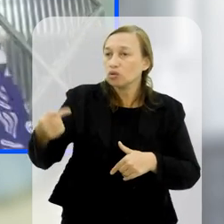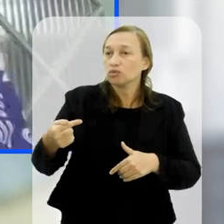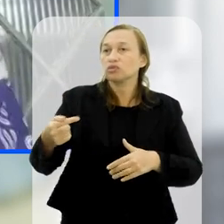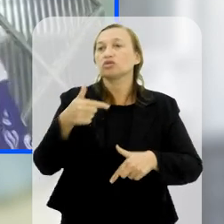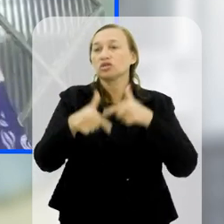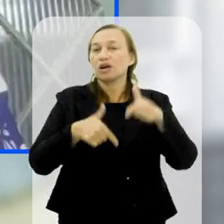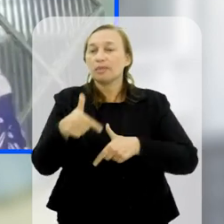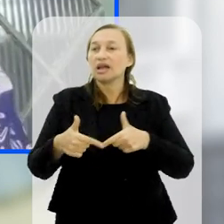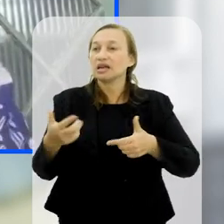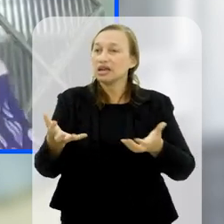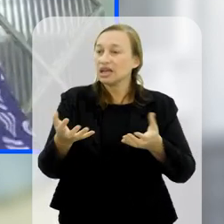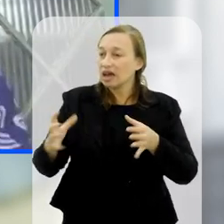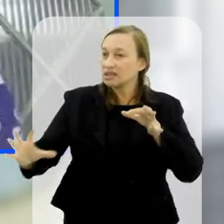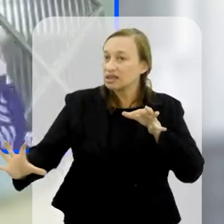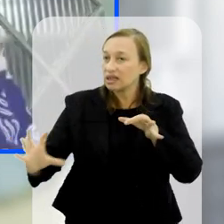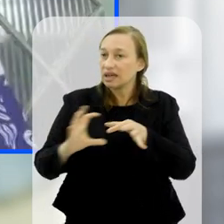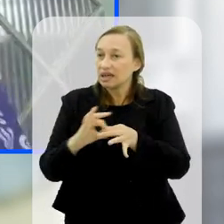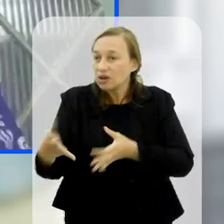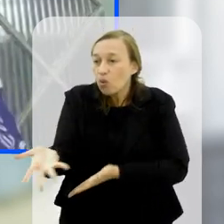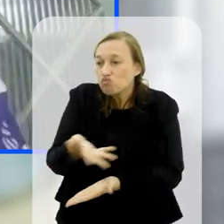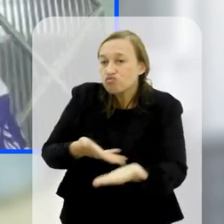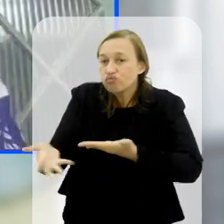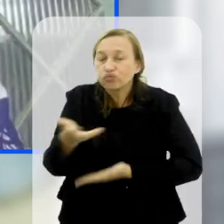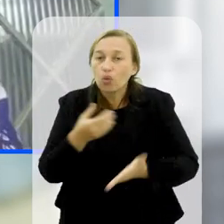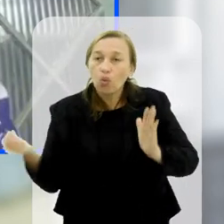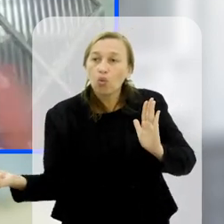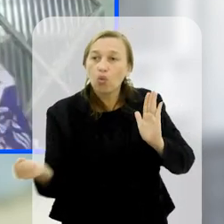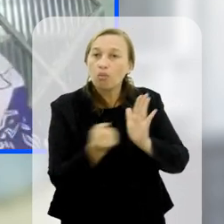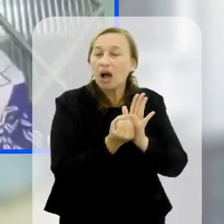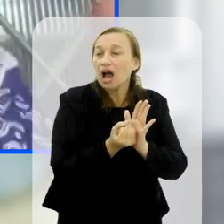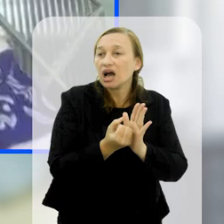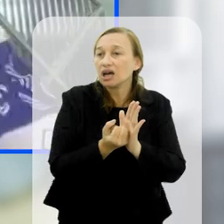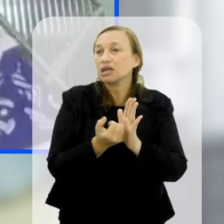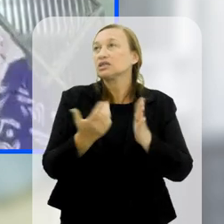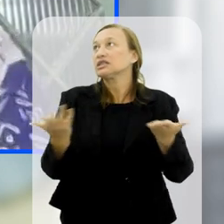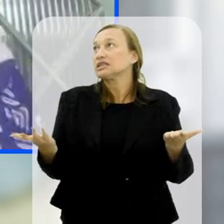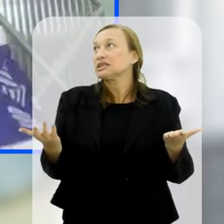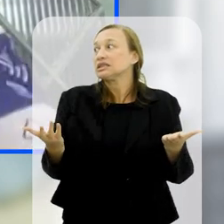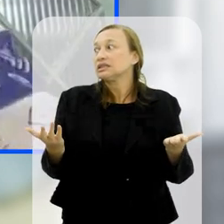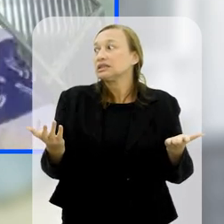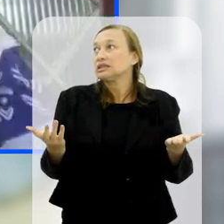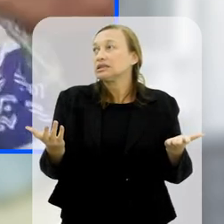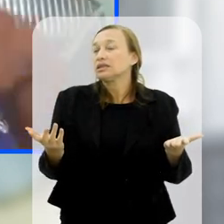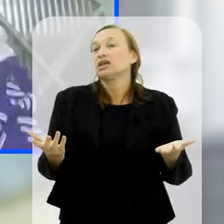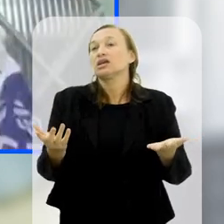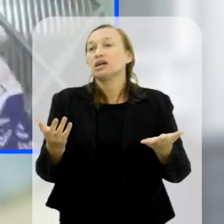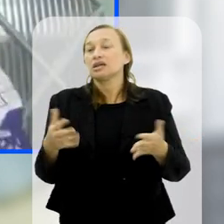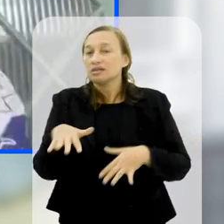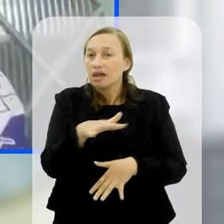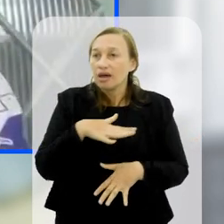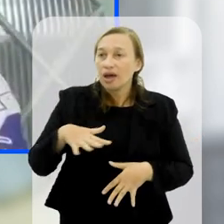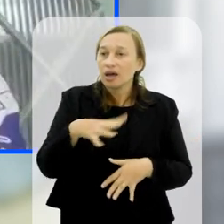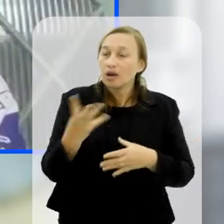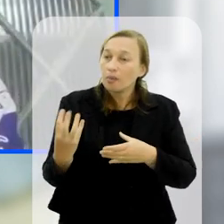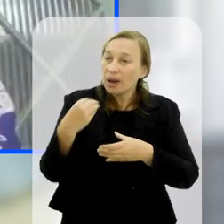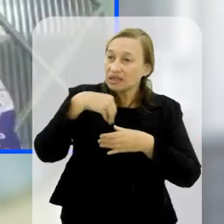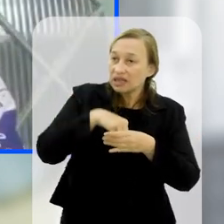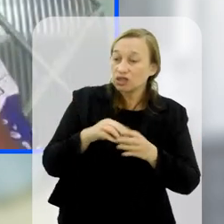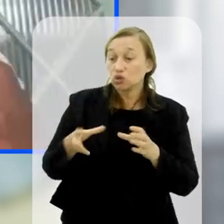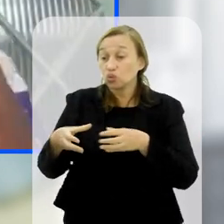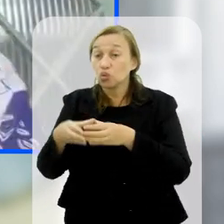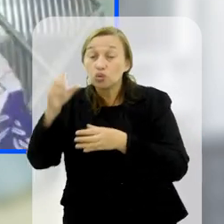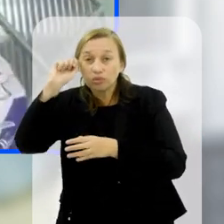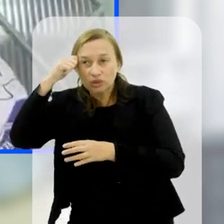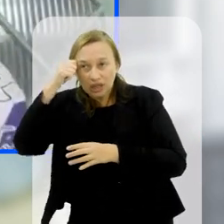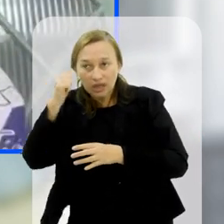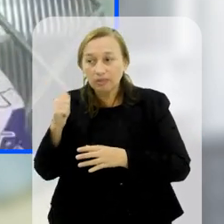fazer é criar essa ponte com marcas também, né? Enfim, trazer também esse mercado para dentro do Elenco Negro para